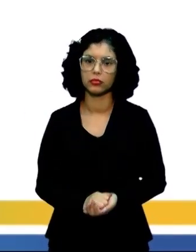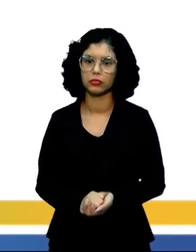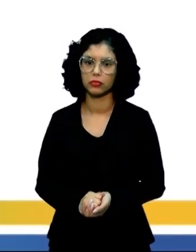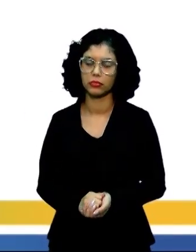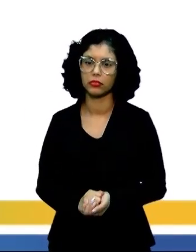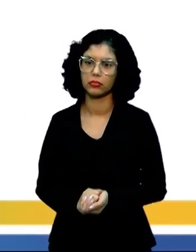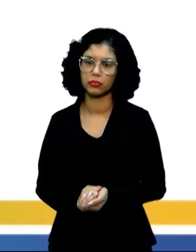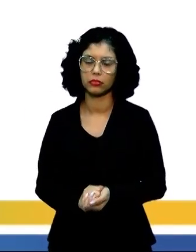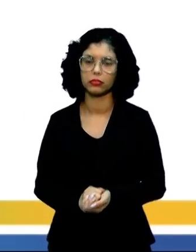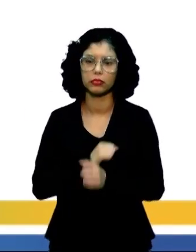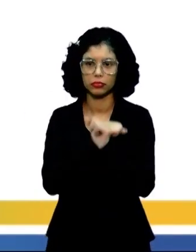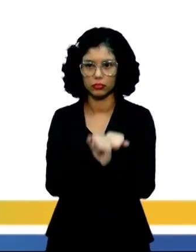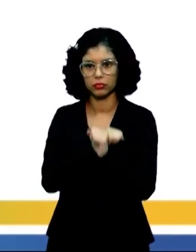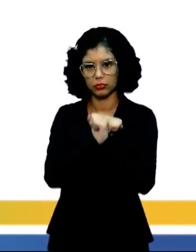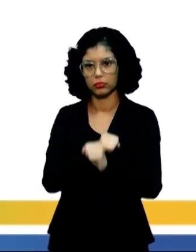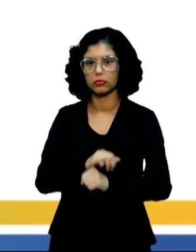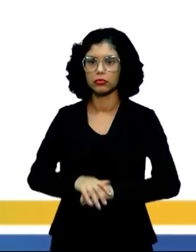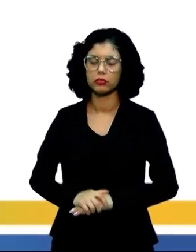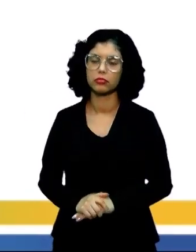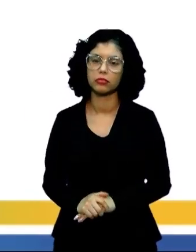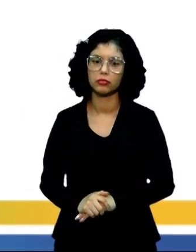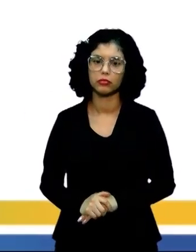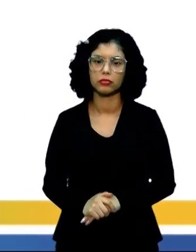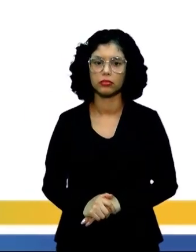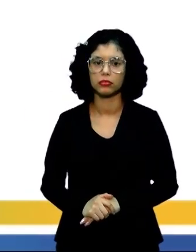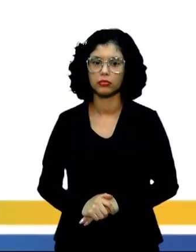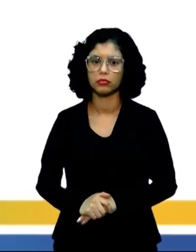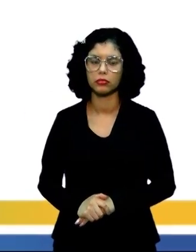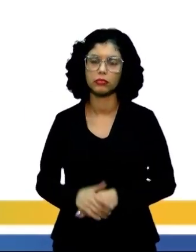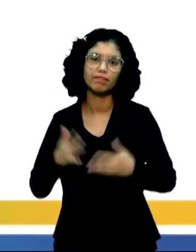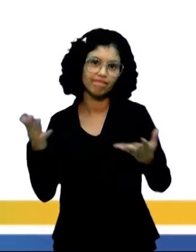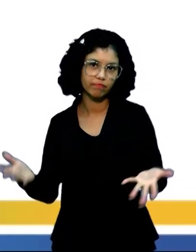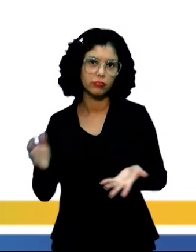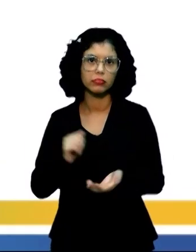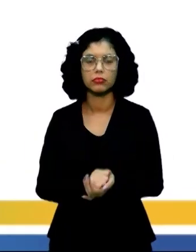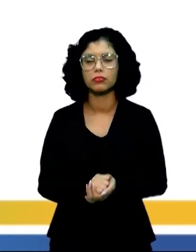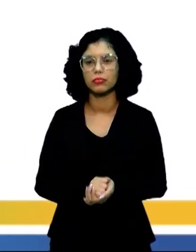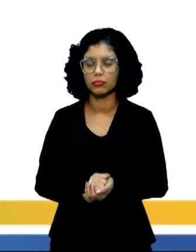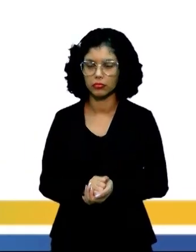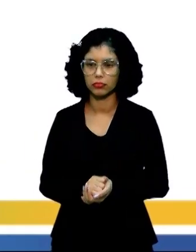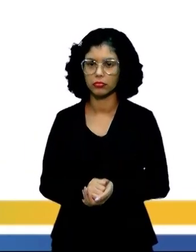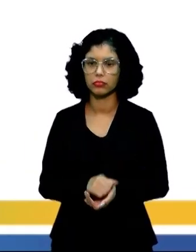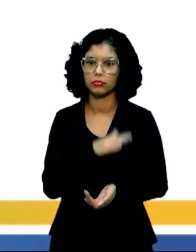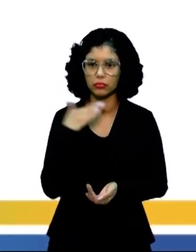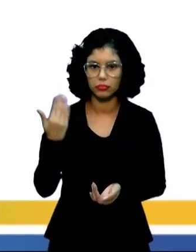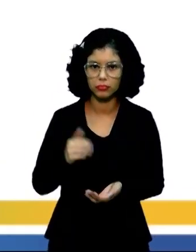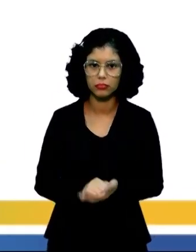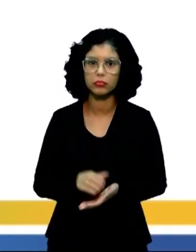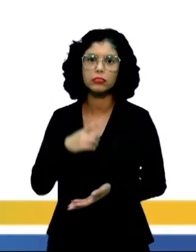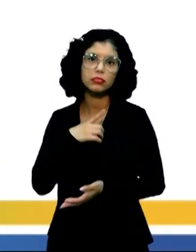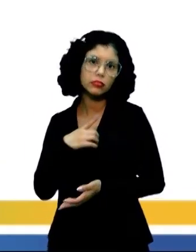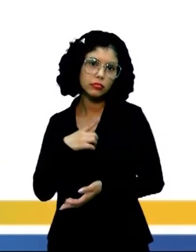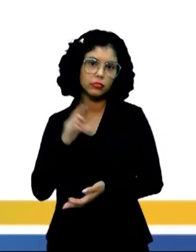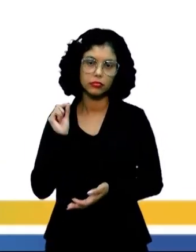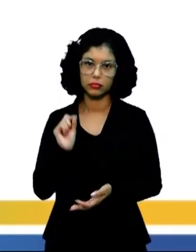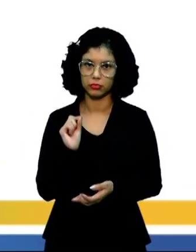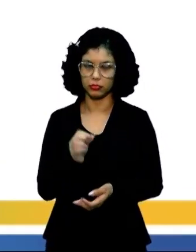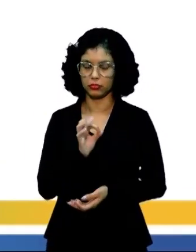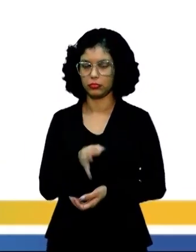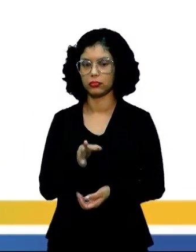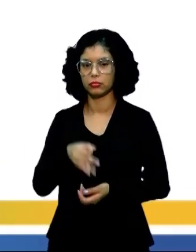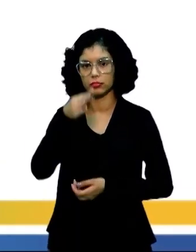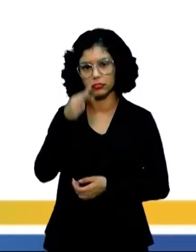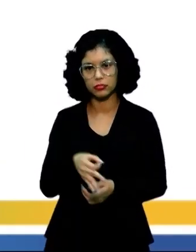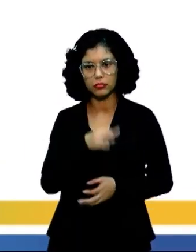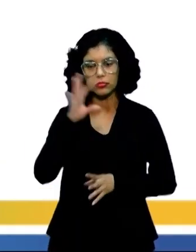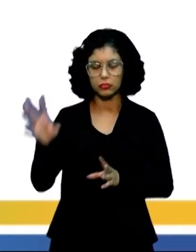do filho aí da escrava que teve que, de certa forma, ser sacrificado. Então, a gente tem aí, de certa forma,